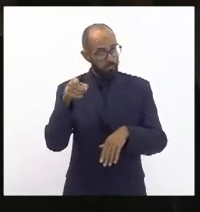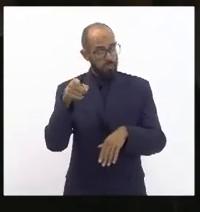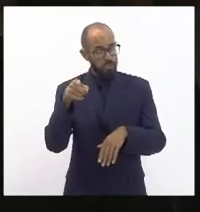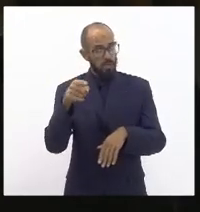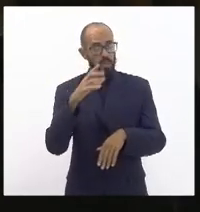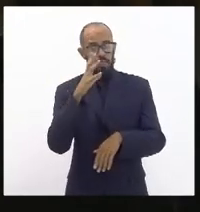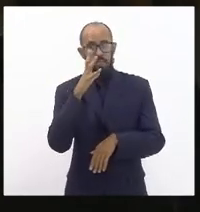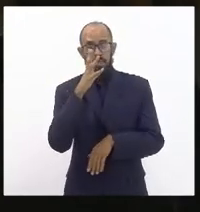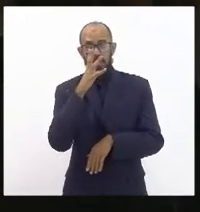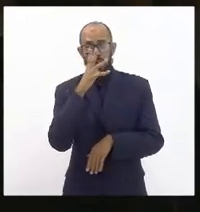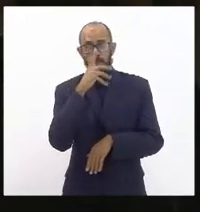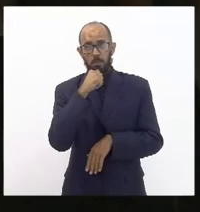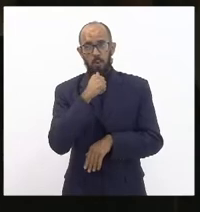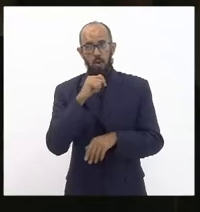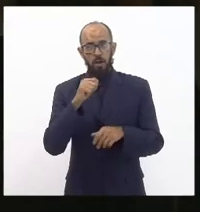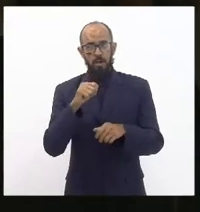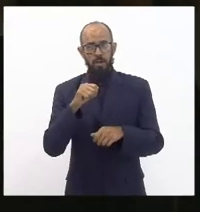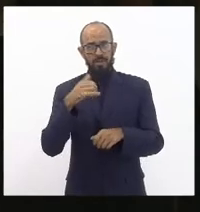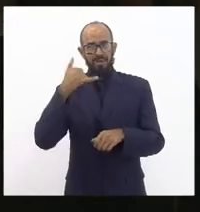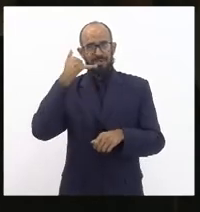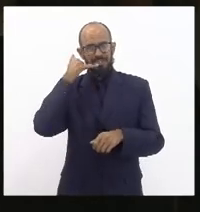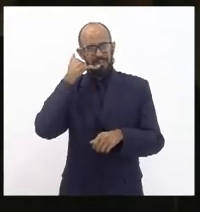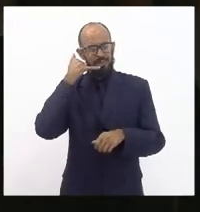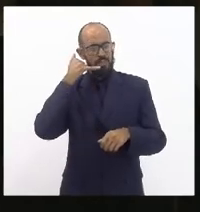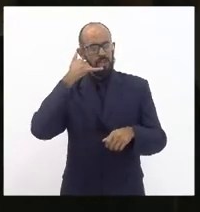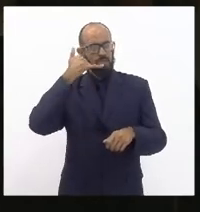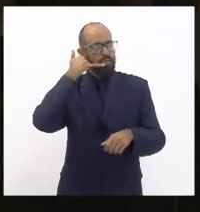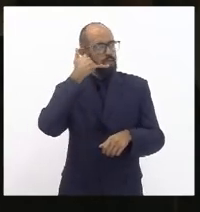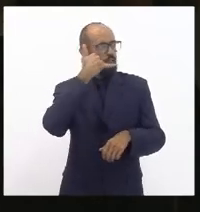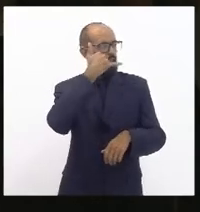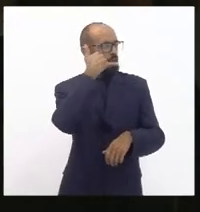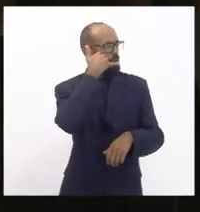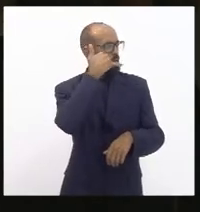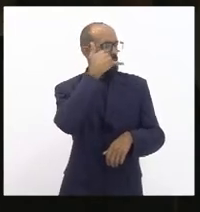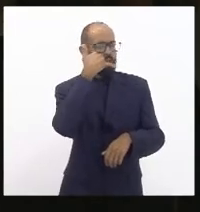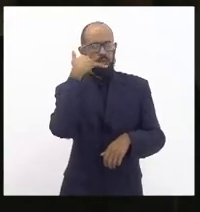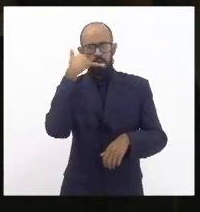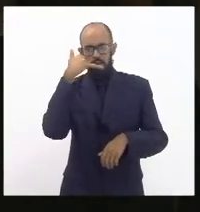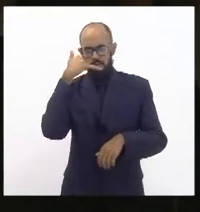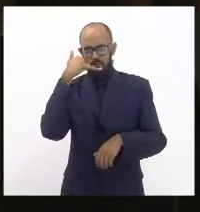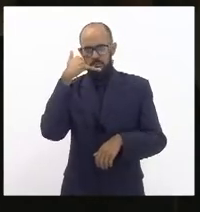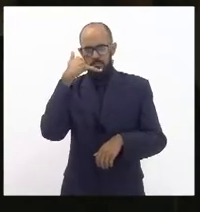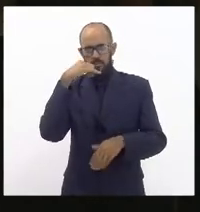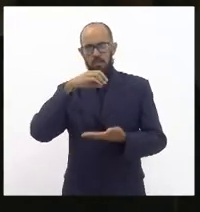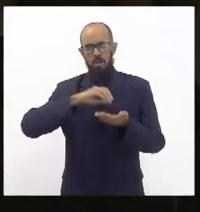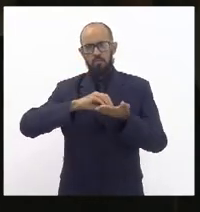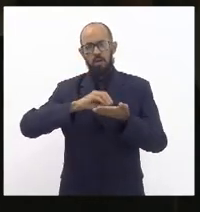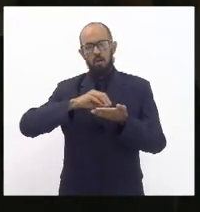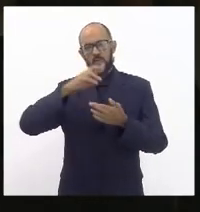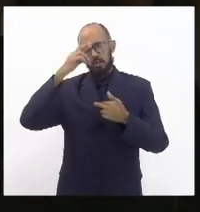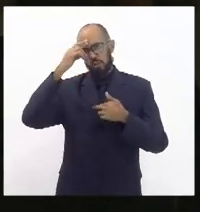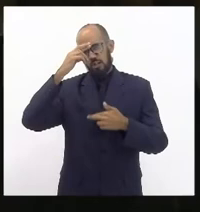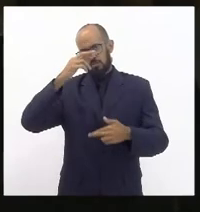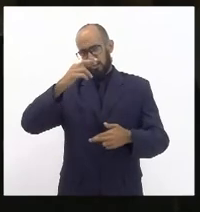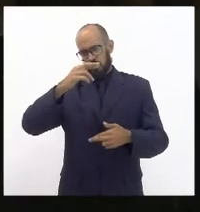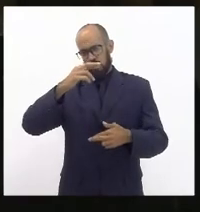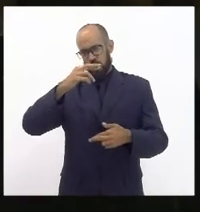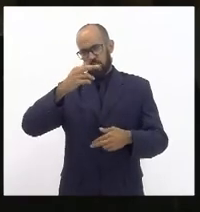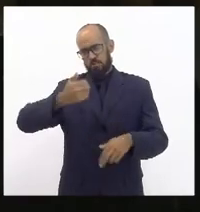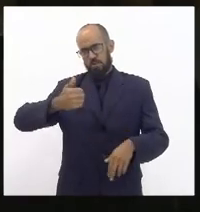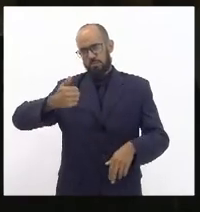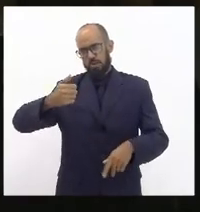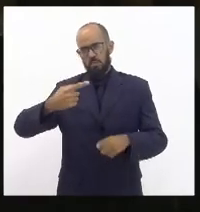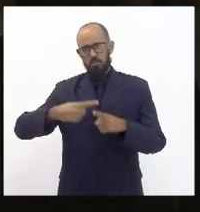demora abrir a porta liga para liga para mim Liga para ser uma falta de respeito primeiro